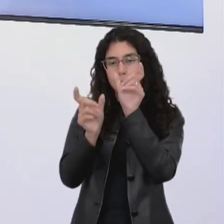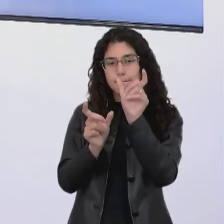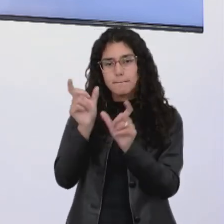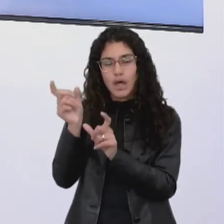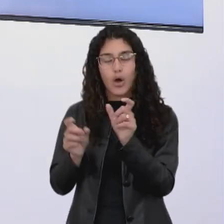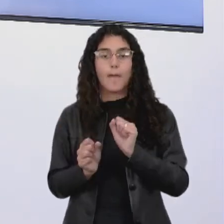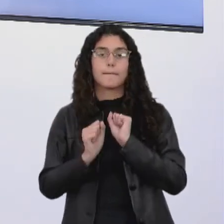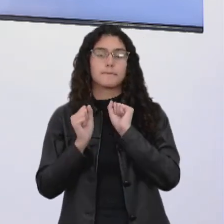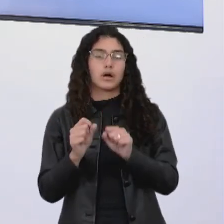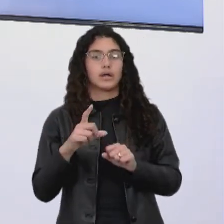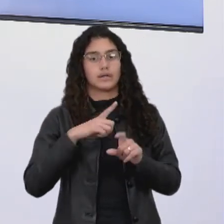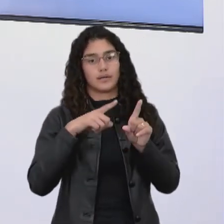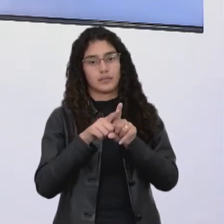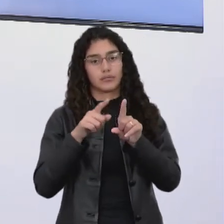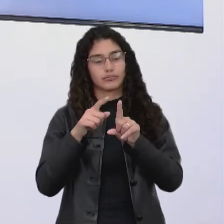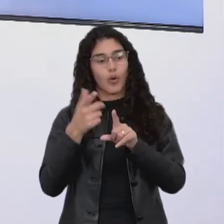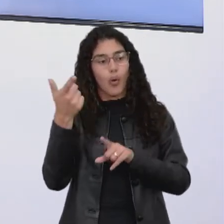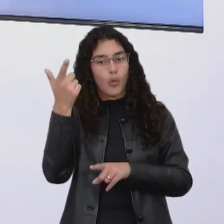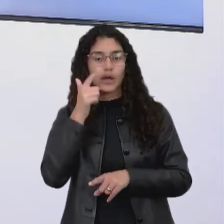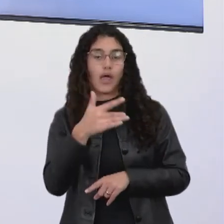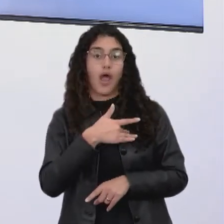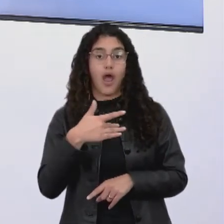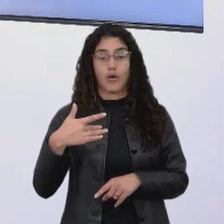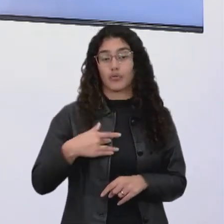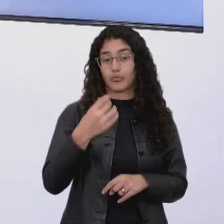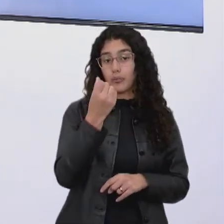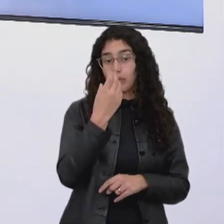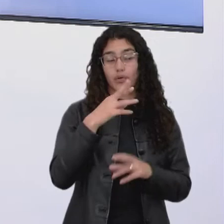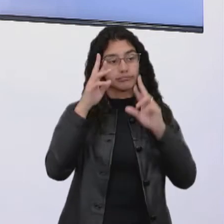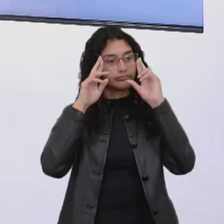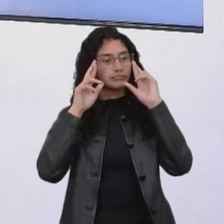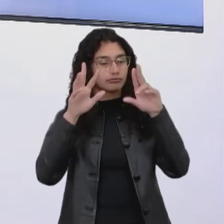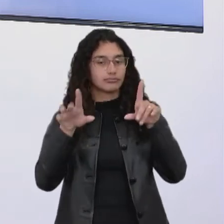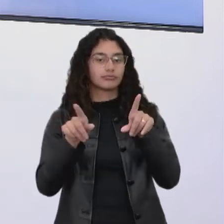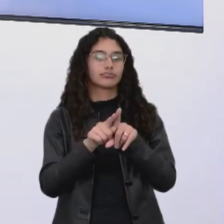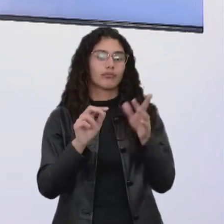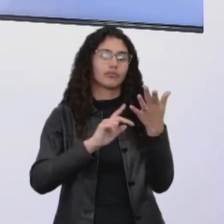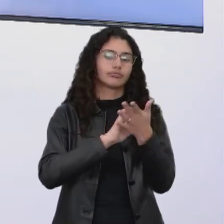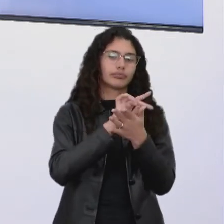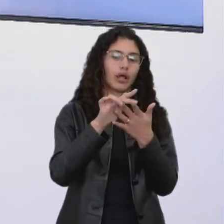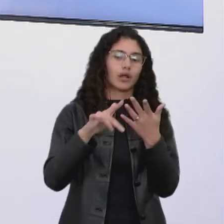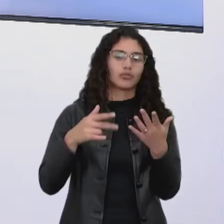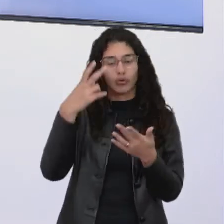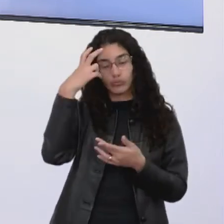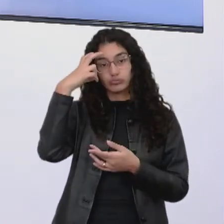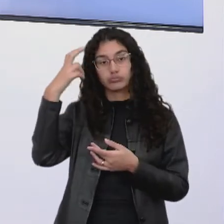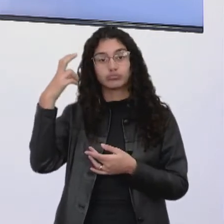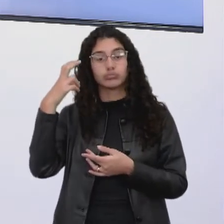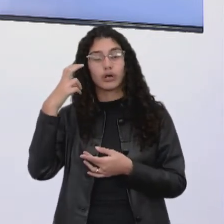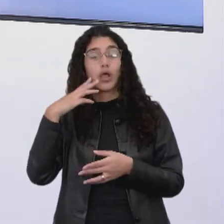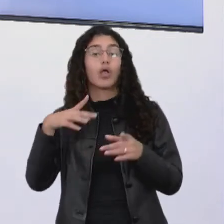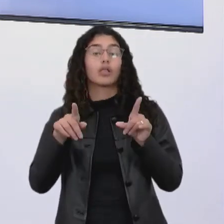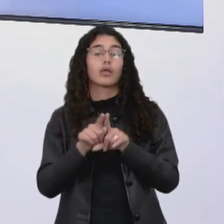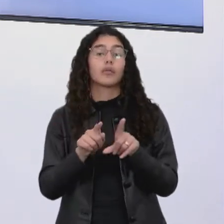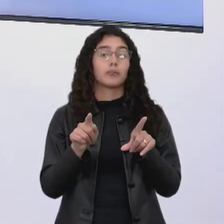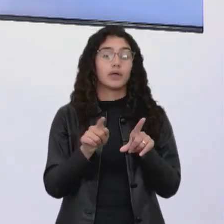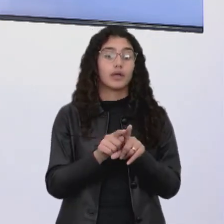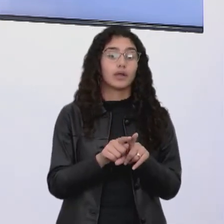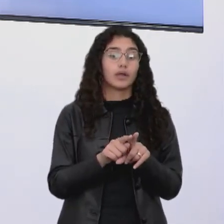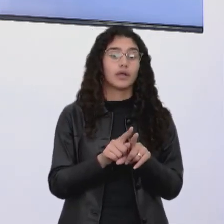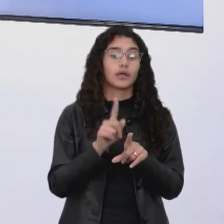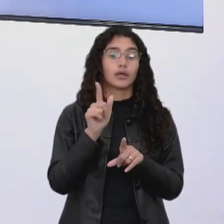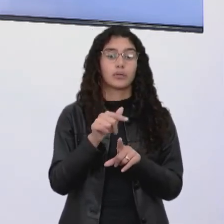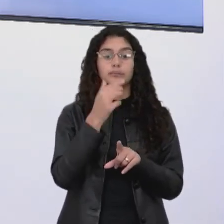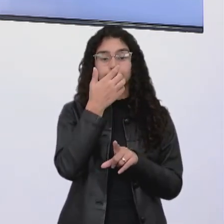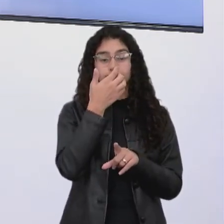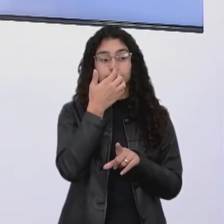né, possam aí promover a saúde delas e respeitando, né, as diversidades culturais, né, e que aqui é o pulo